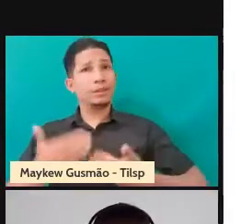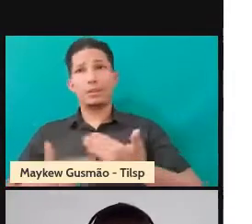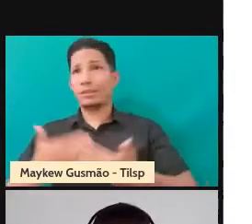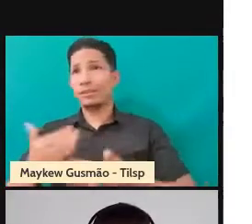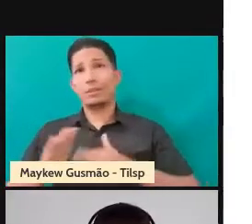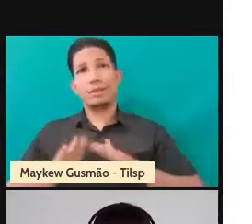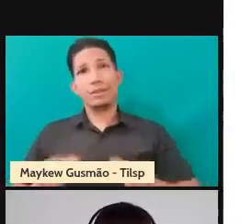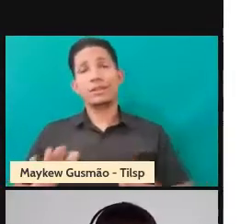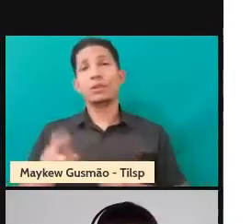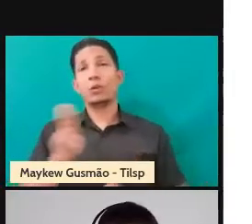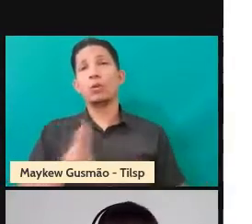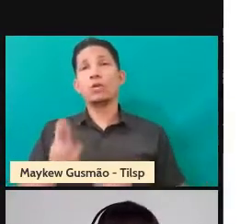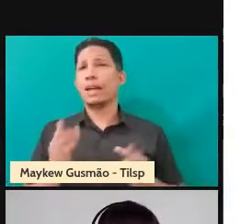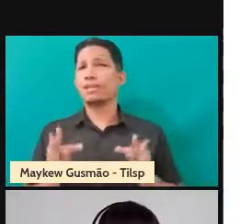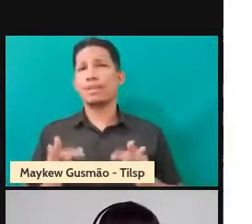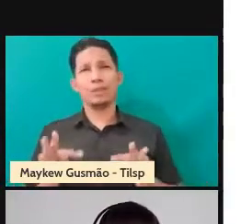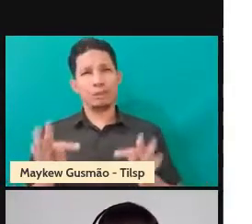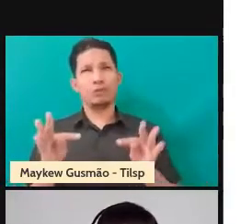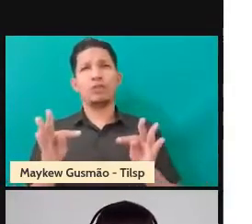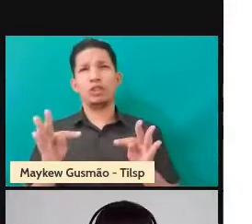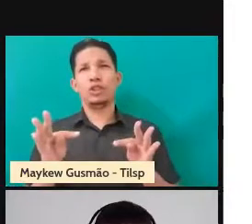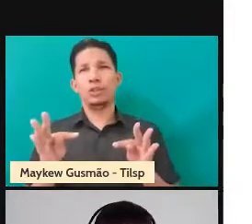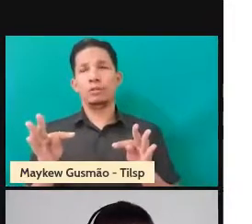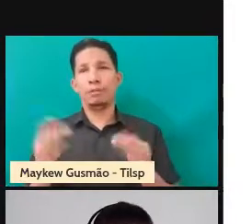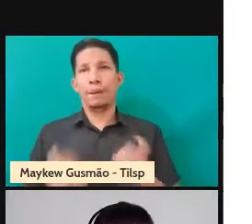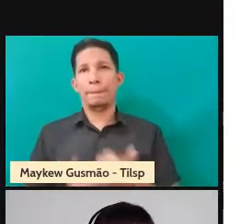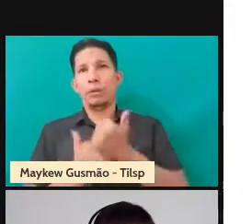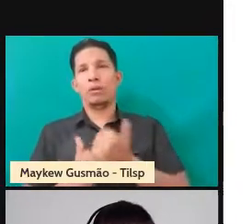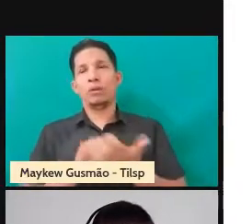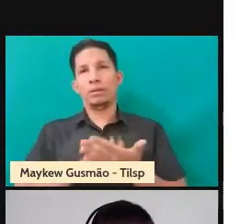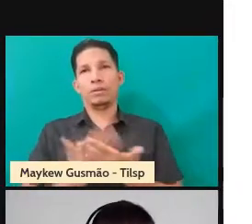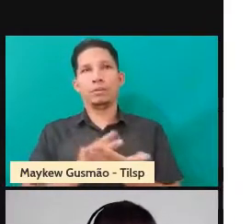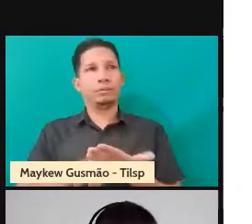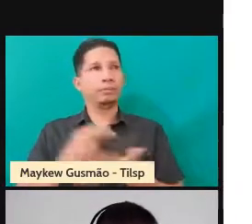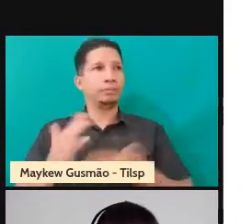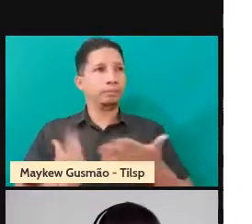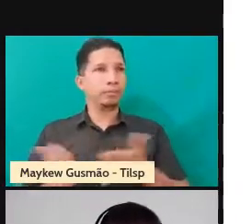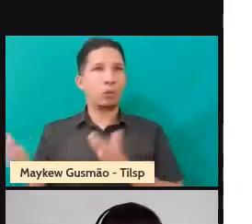os recursos tecnológicos também para atuação. Vamos passar, por favor?